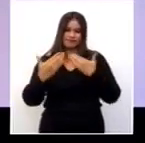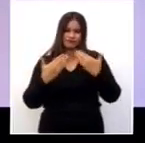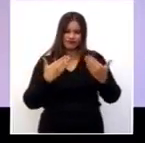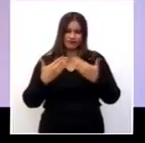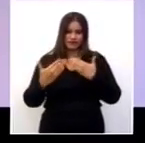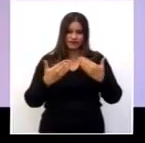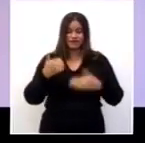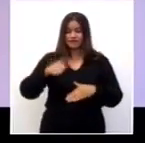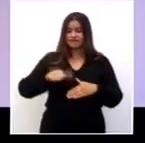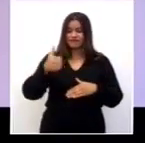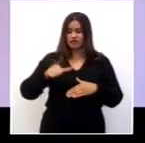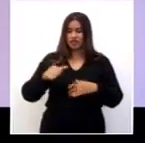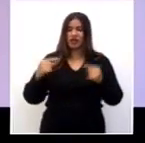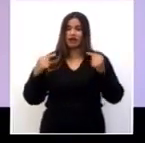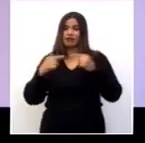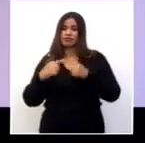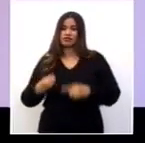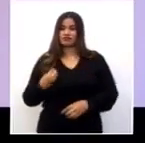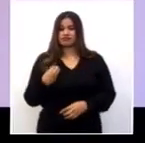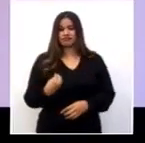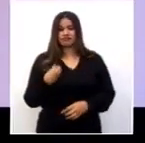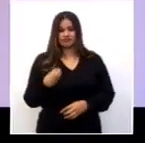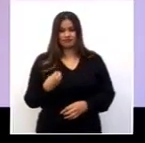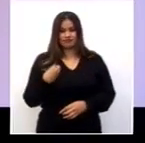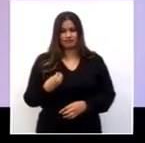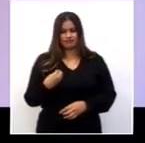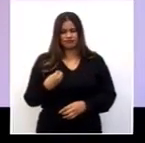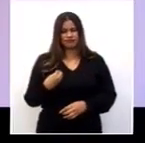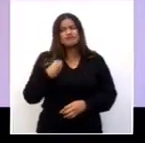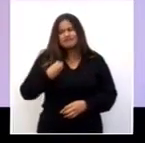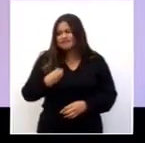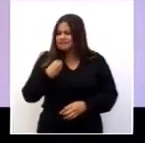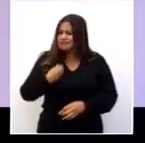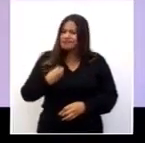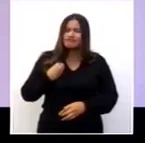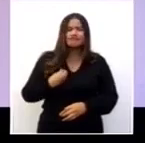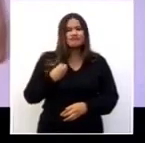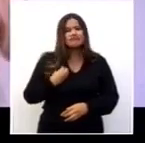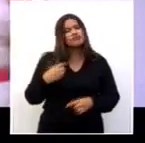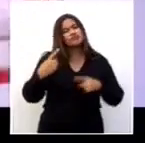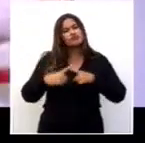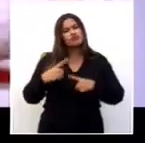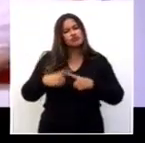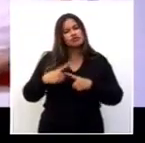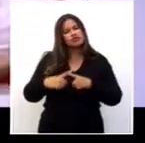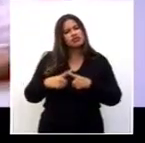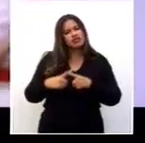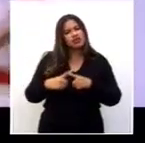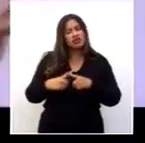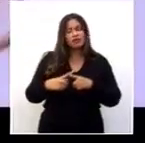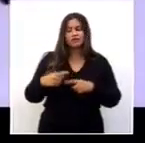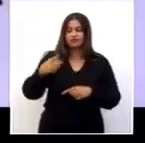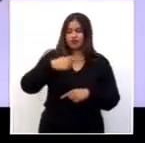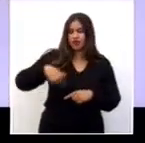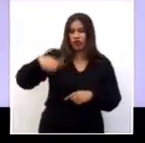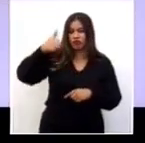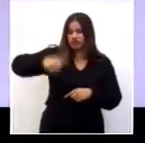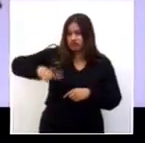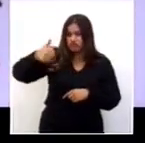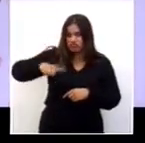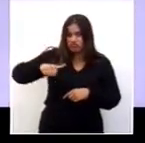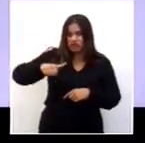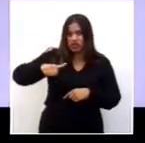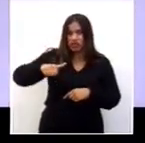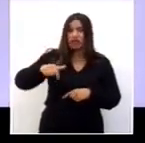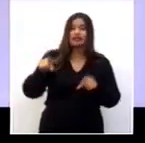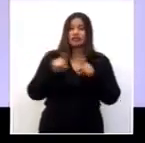falar sobre vida, ok? Falar sobre vida. Porque, afinal, nós avaliamos e somos avaliados em